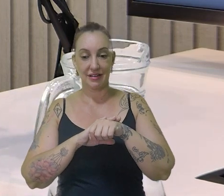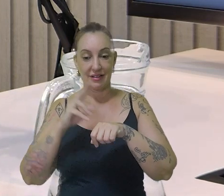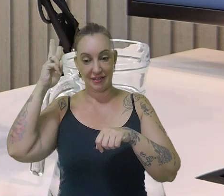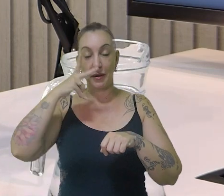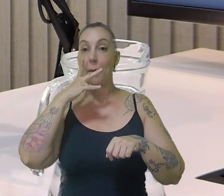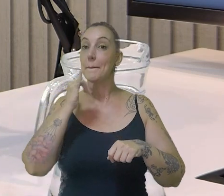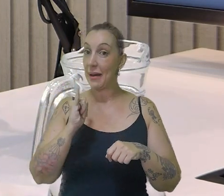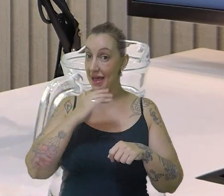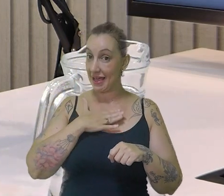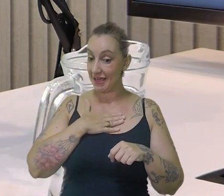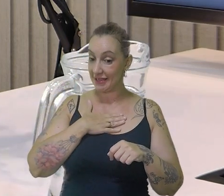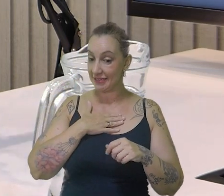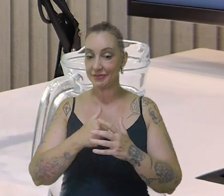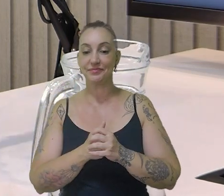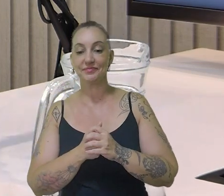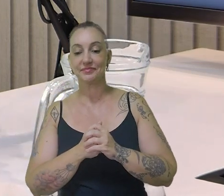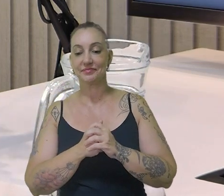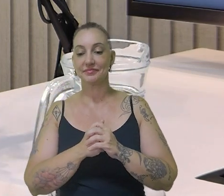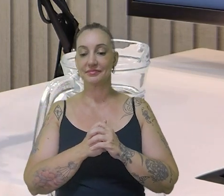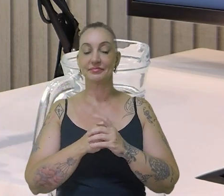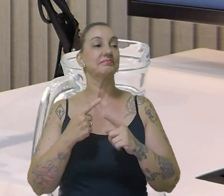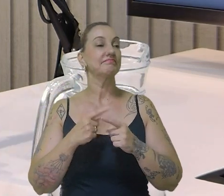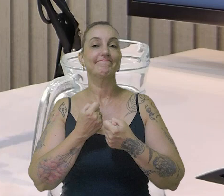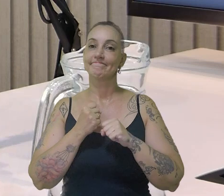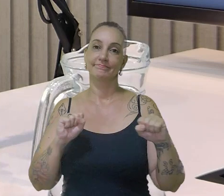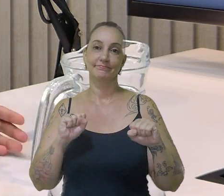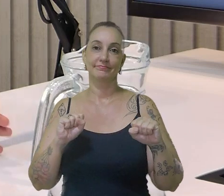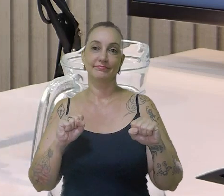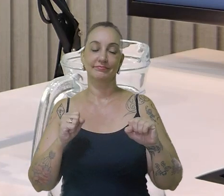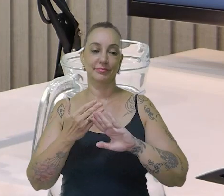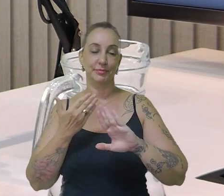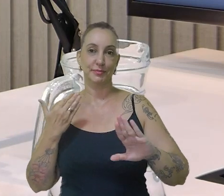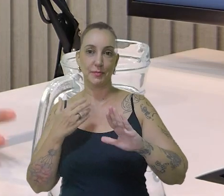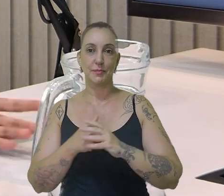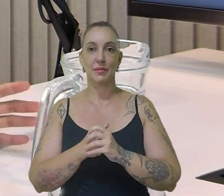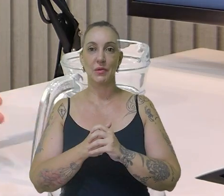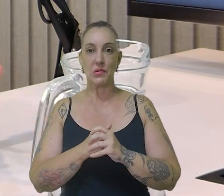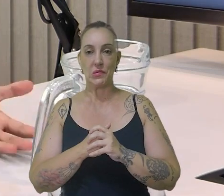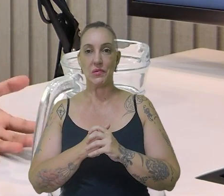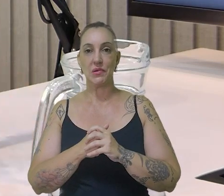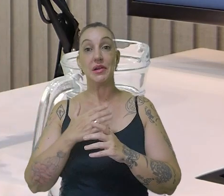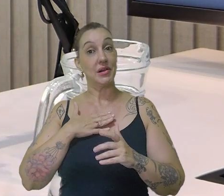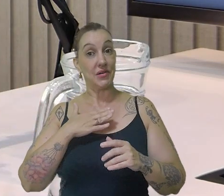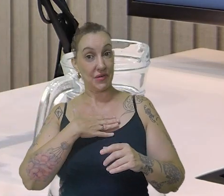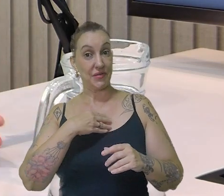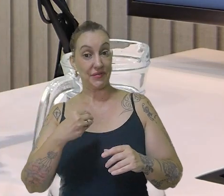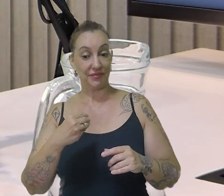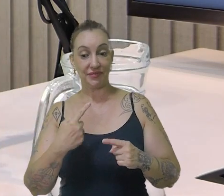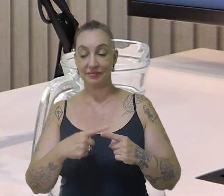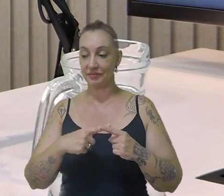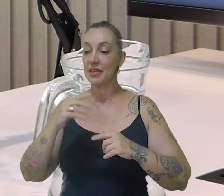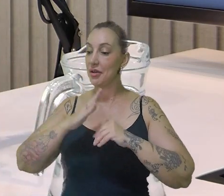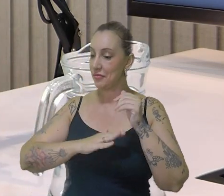história do meu pai porque impossível desvencilhar assim né tanto por eu sou filha quanto